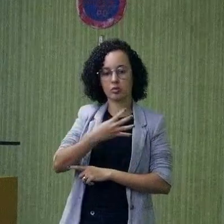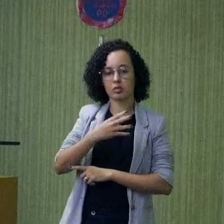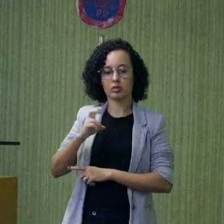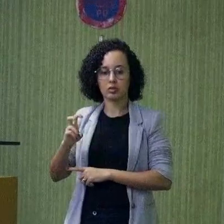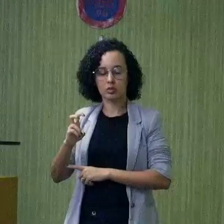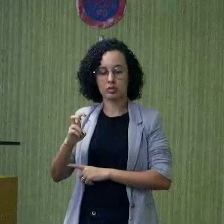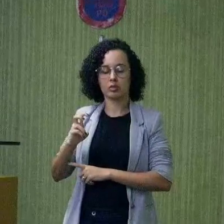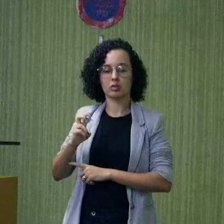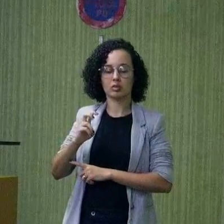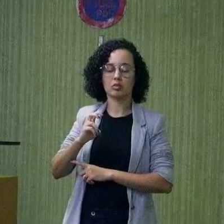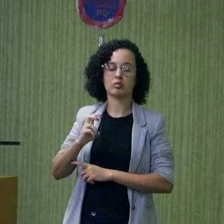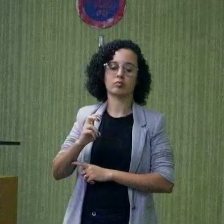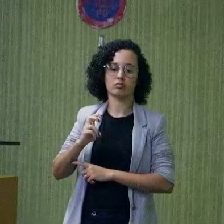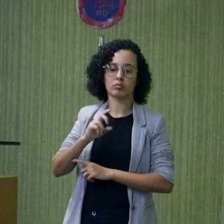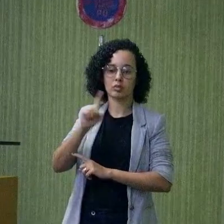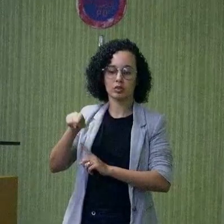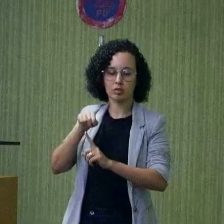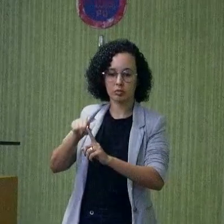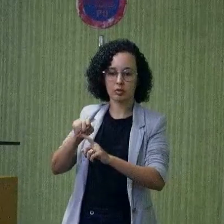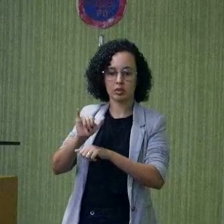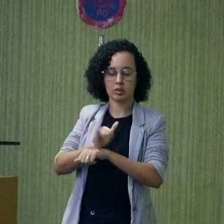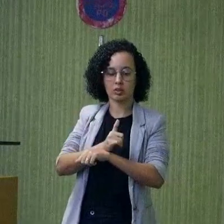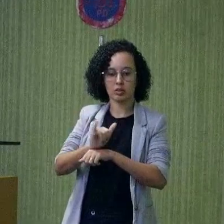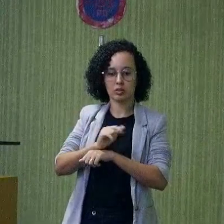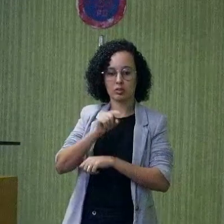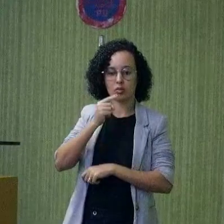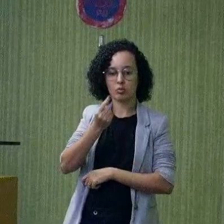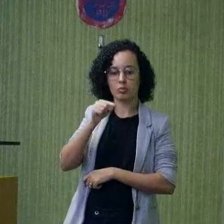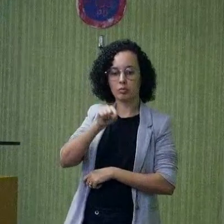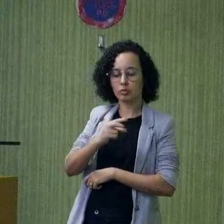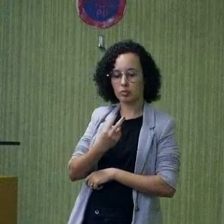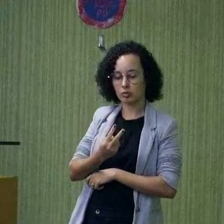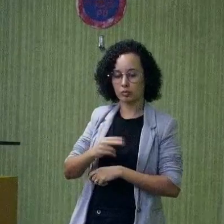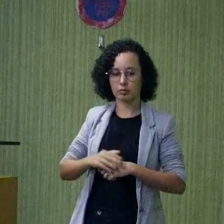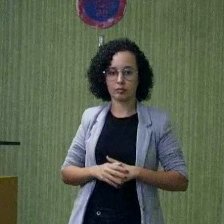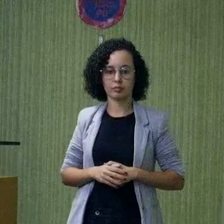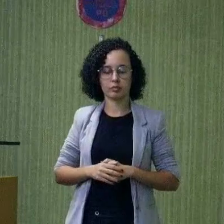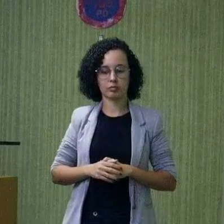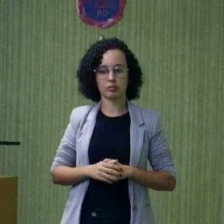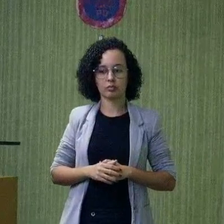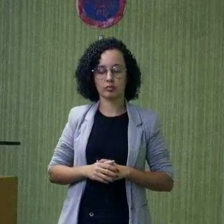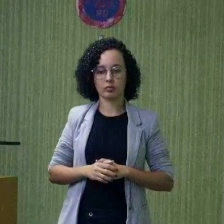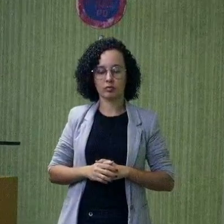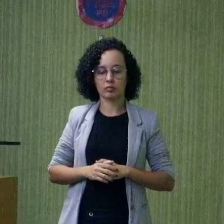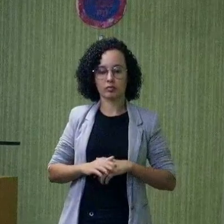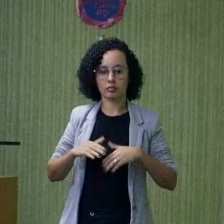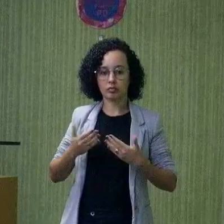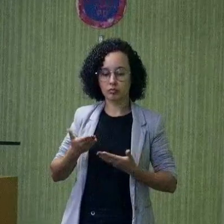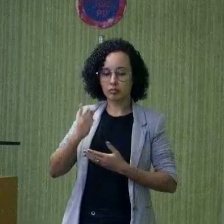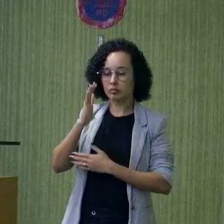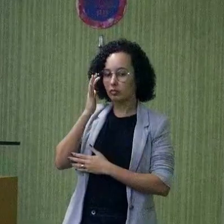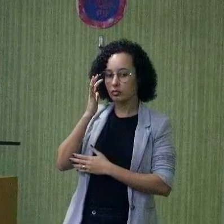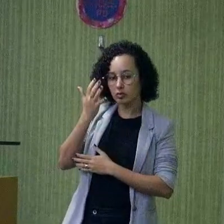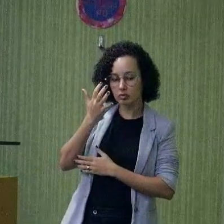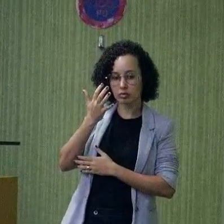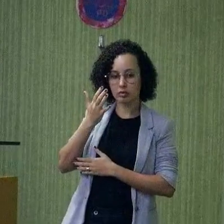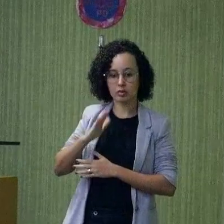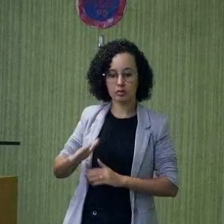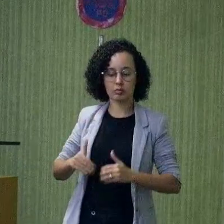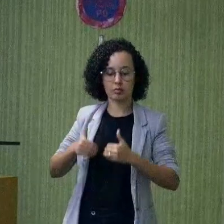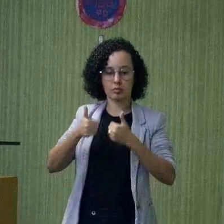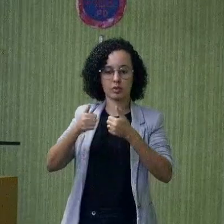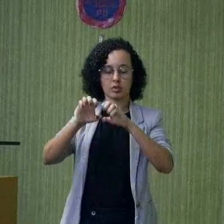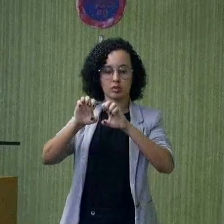desigualdade que aparece na forma da Estratégia 1.2 Então para que se eh resolvesse e melhorasse a a